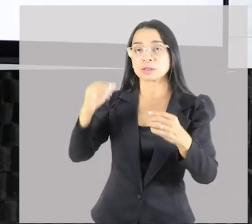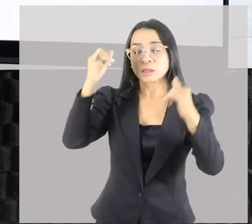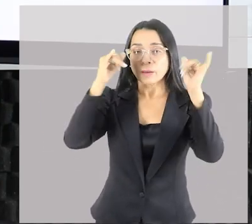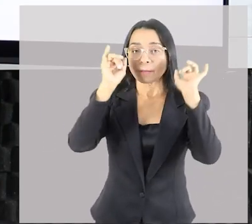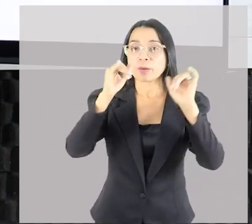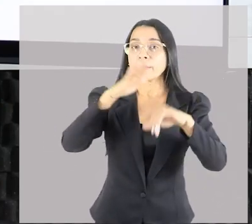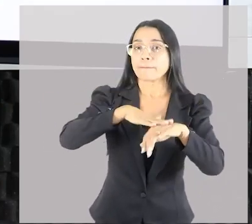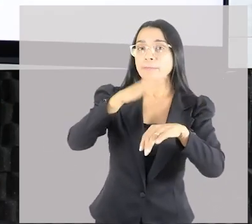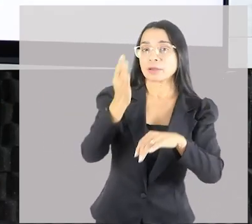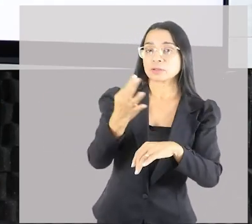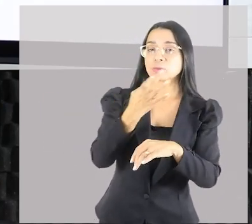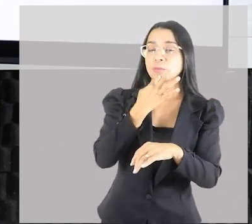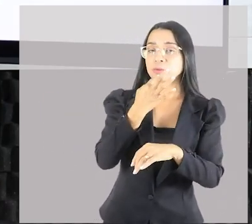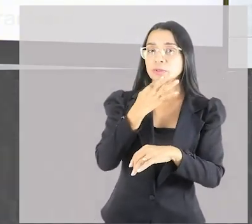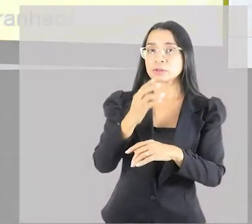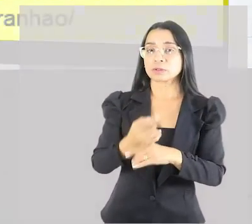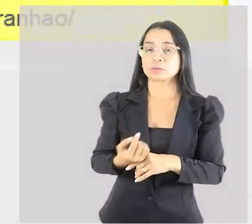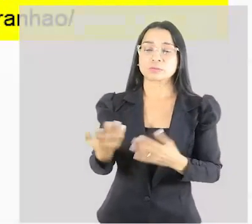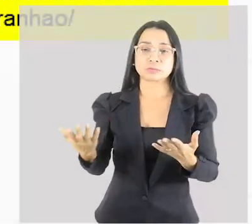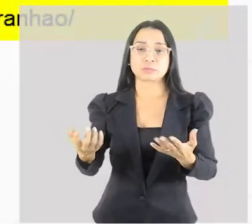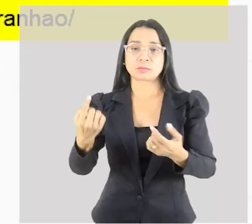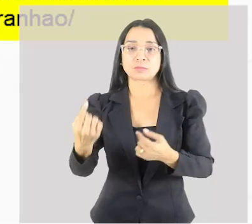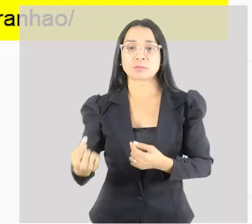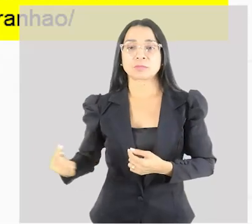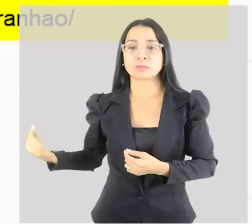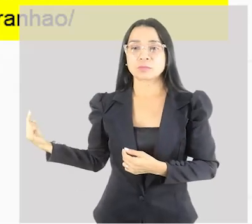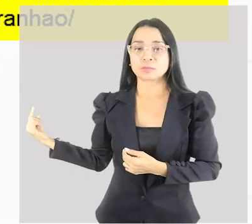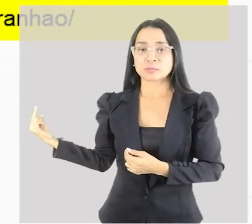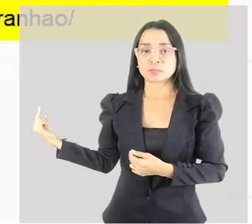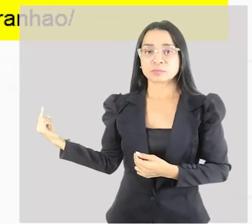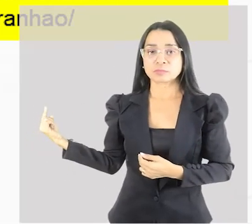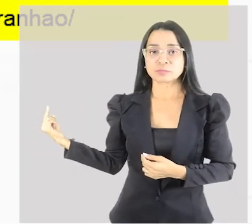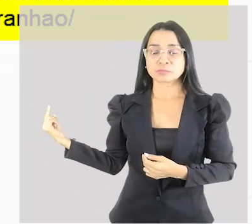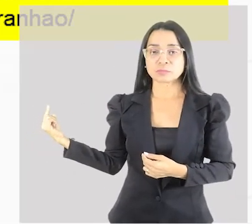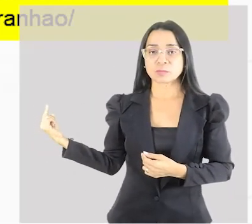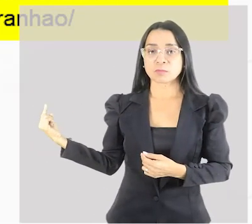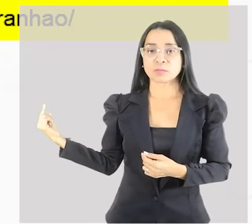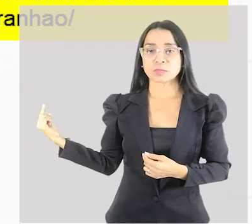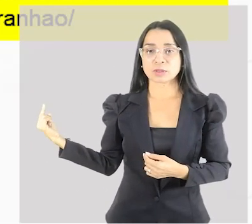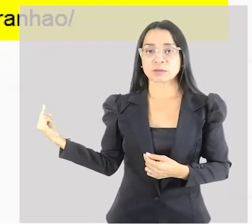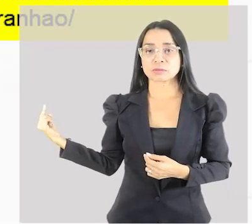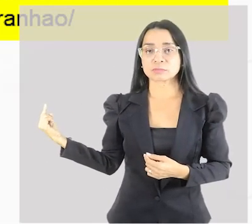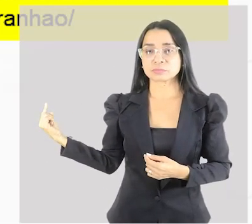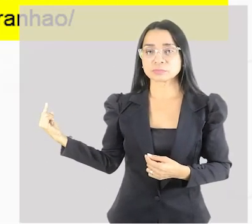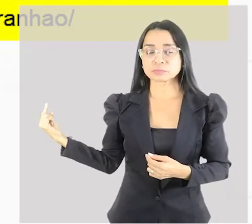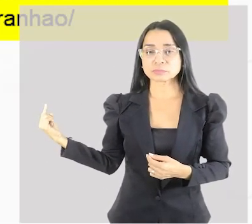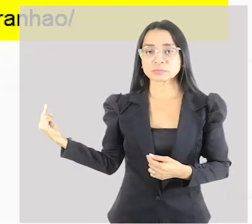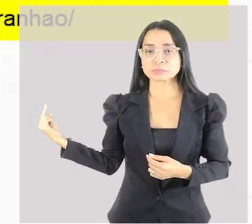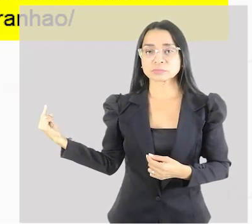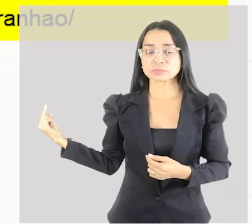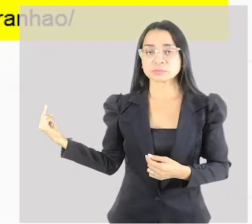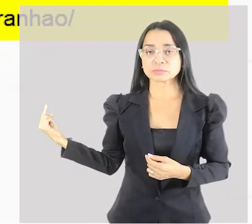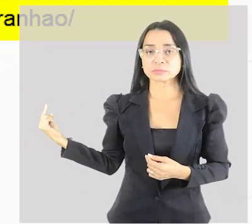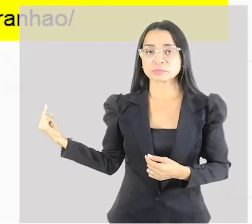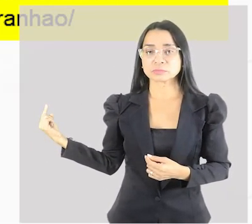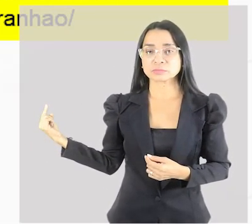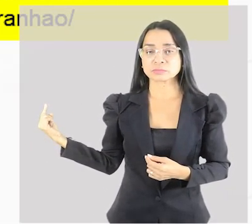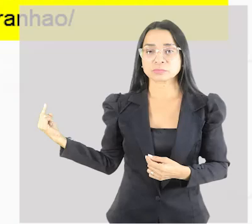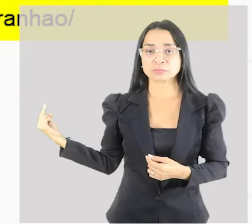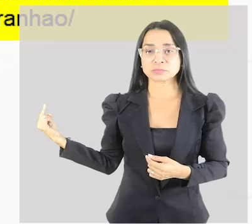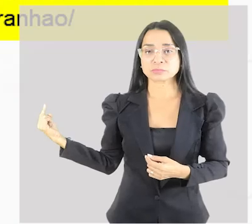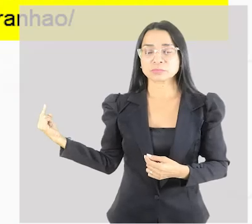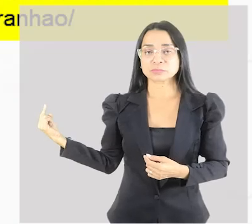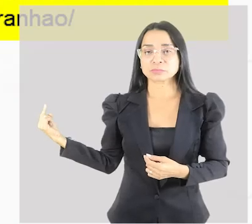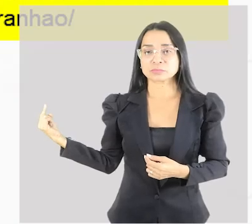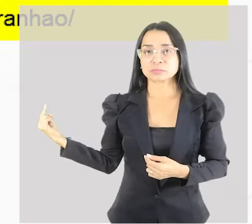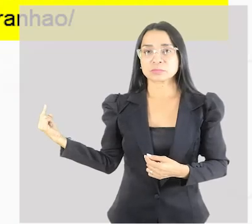mas não são os únicos, deixar claro. Os brincantes do sotaque de zabumba tocam as toadas que lembram o tormento dos escravizados.